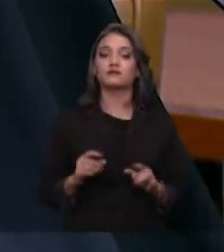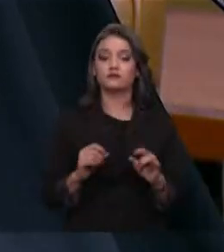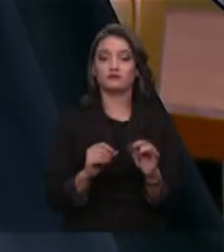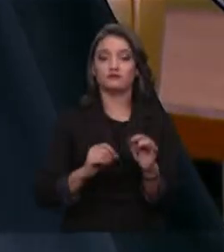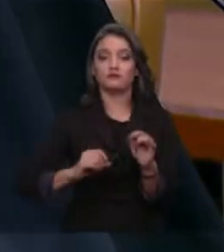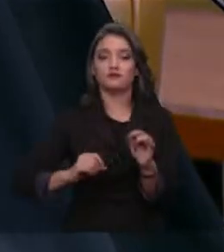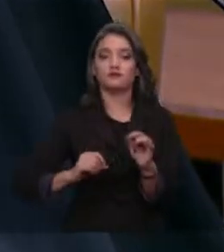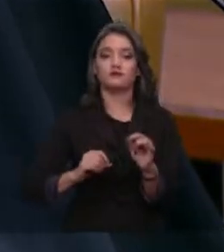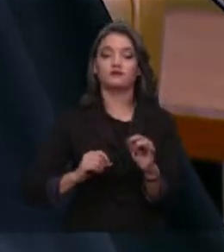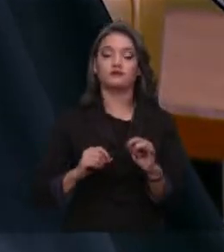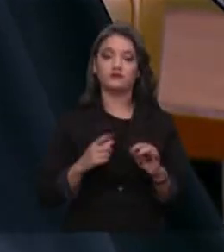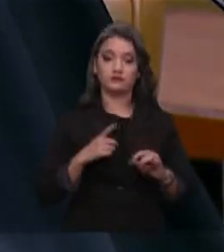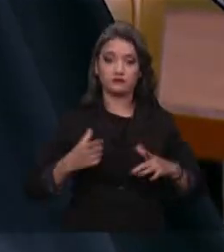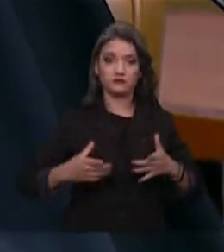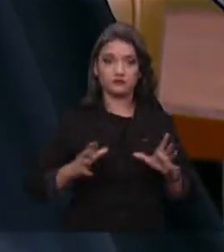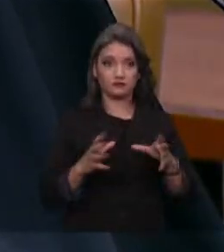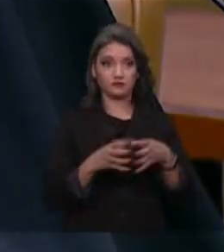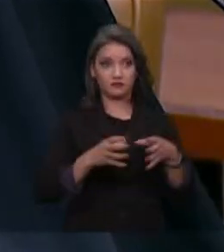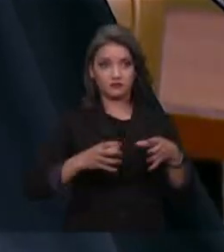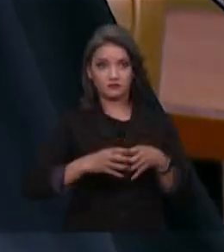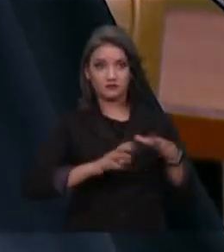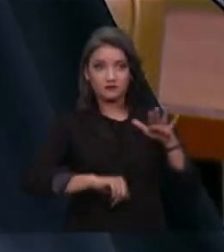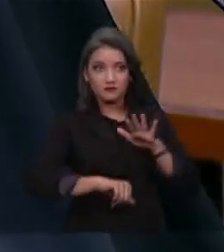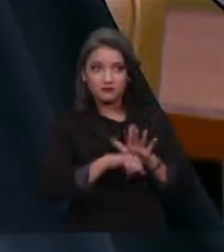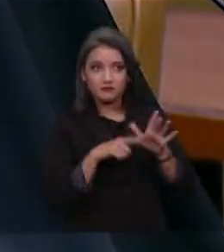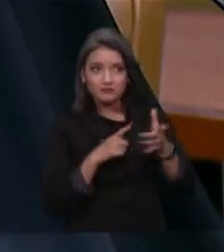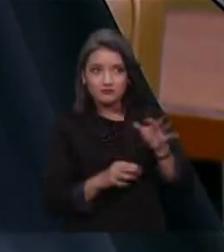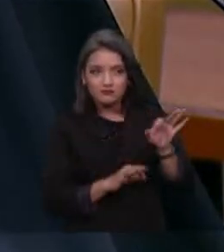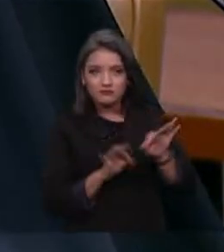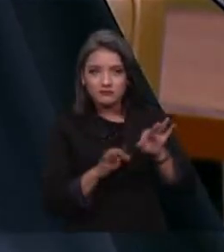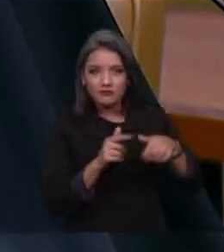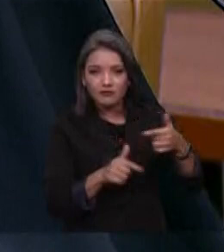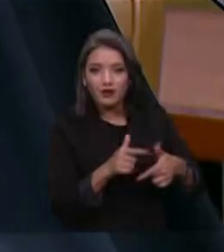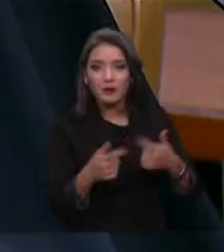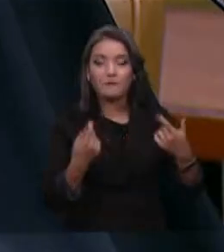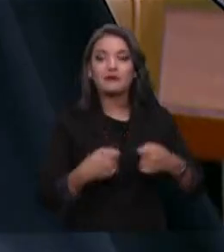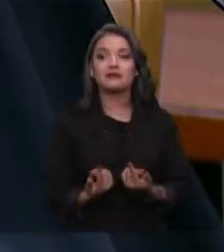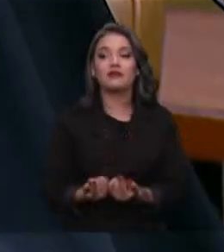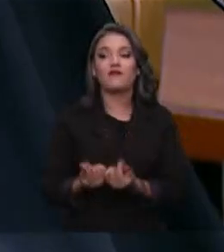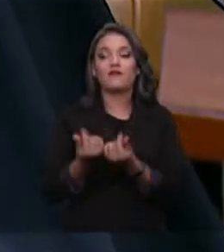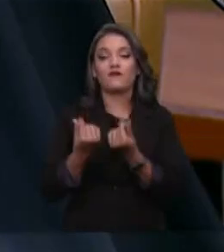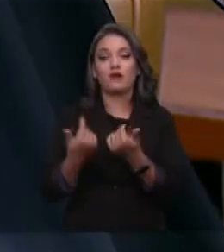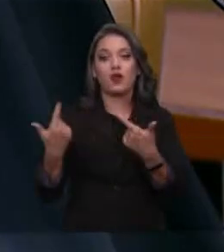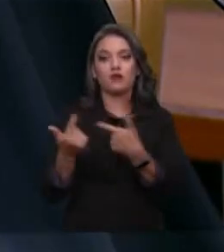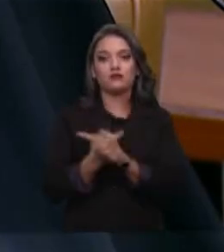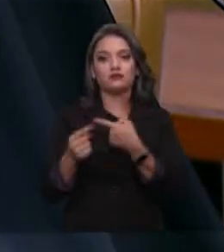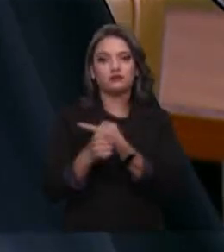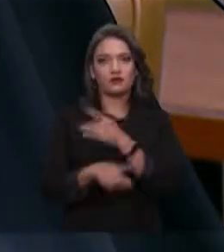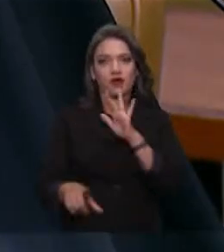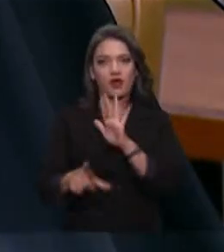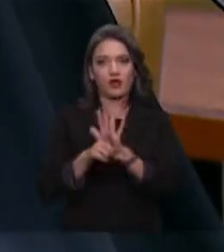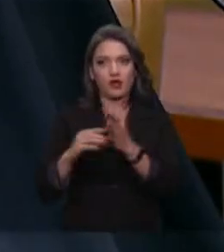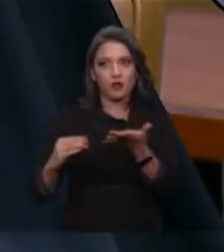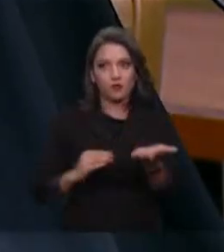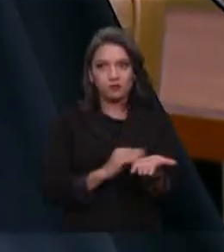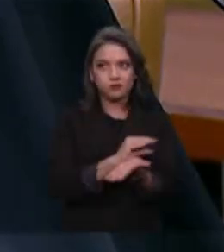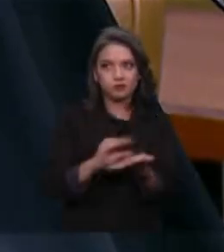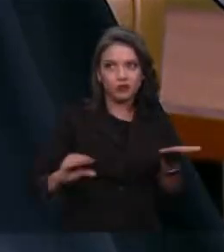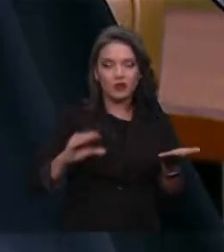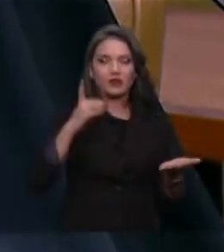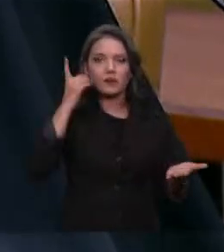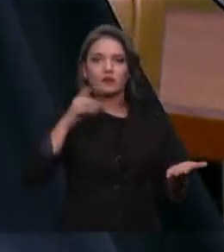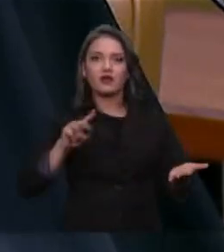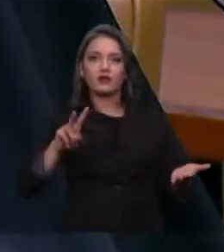aspas, para que o grupo criminoso em questão atuasse, era necessário o repasse de valores ilícitos para o deputado federal Vander Loubert,